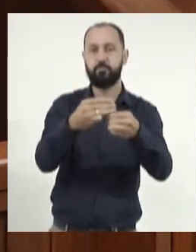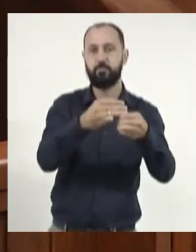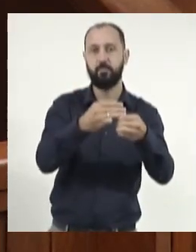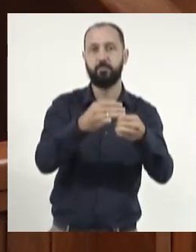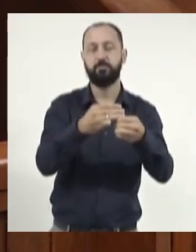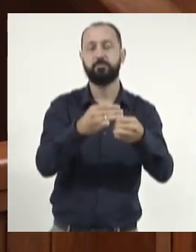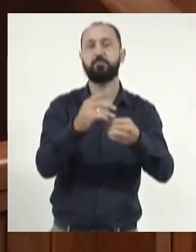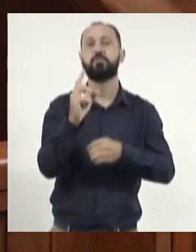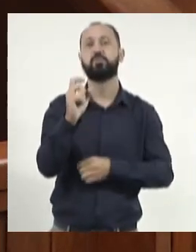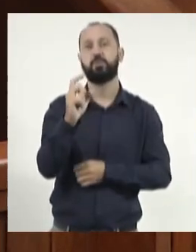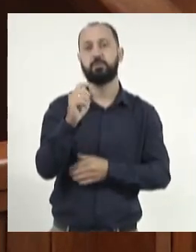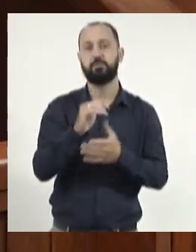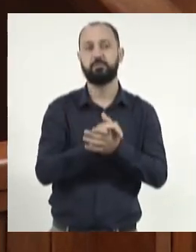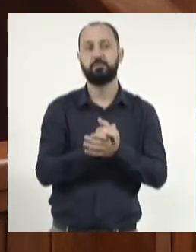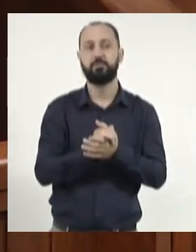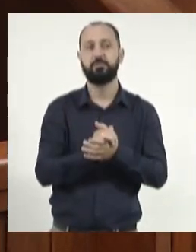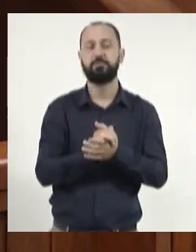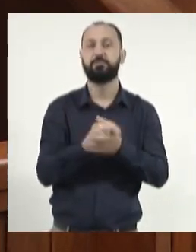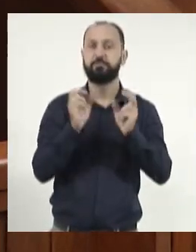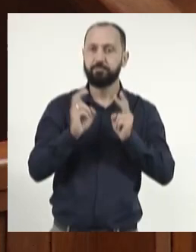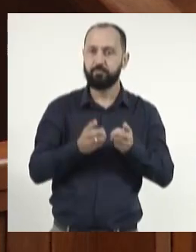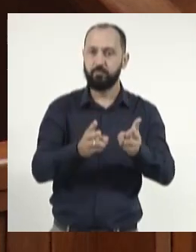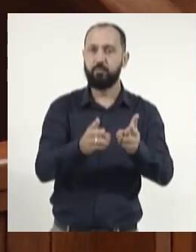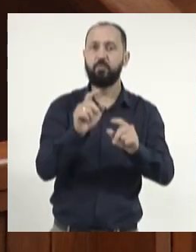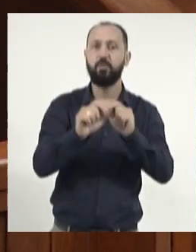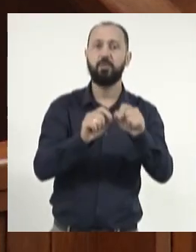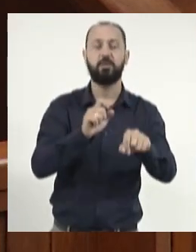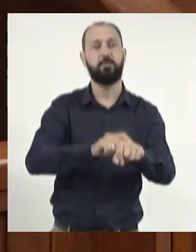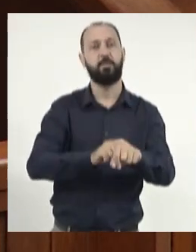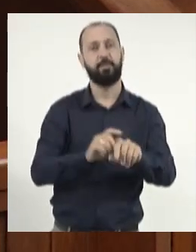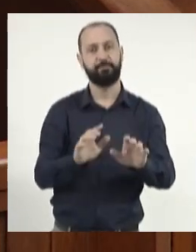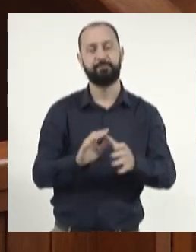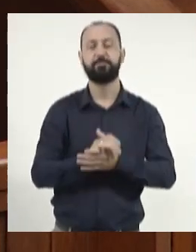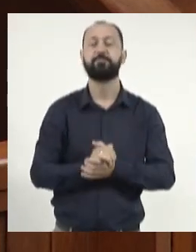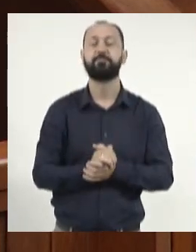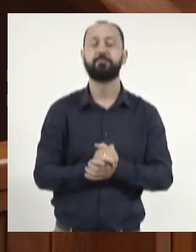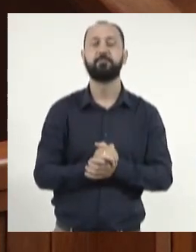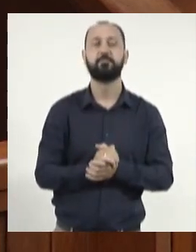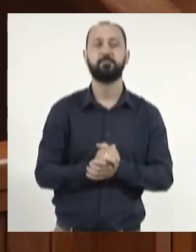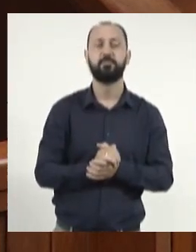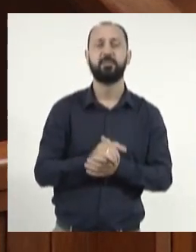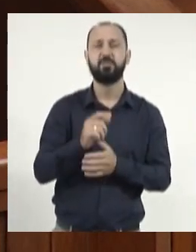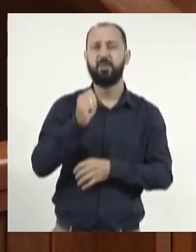Dourados. E Dourados que permanece nessa situação. Isso aqui é um